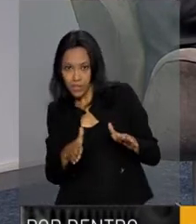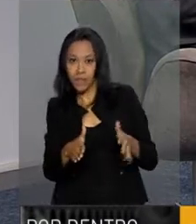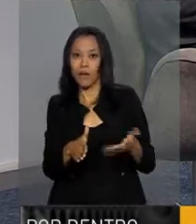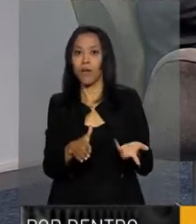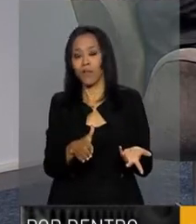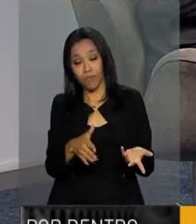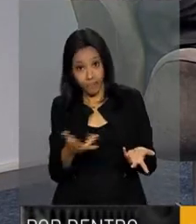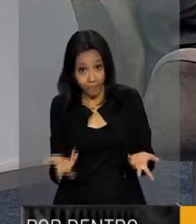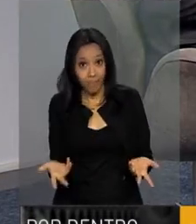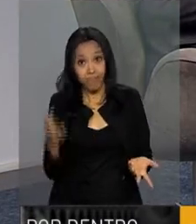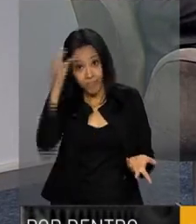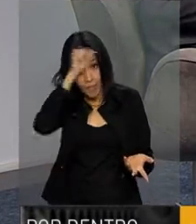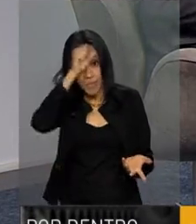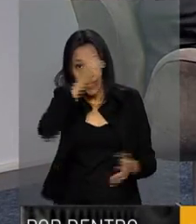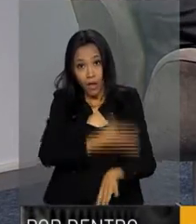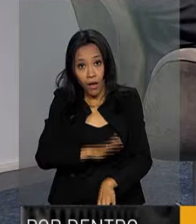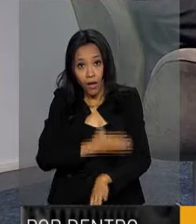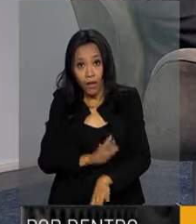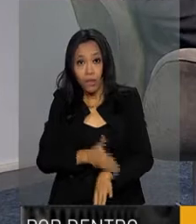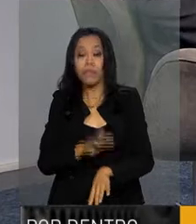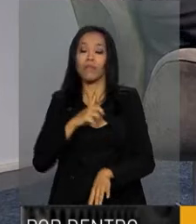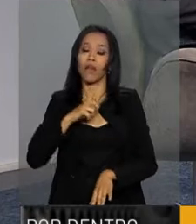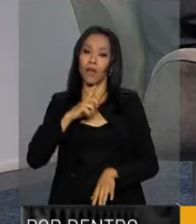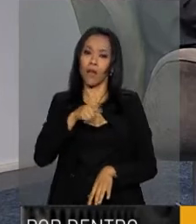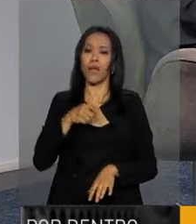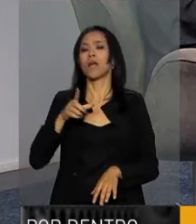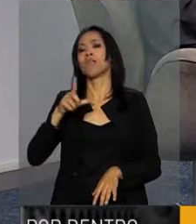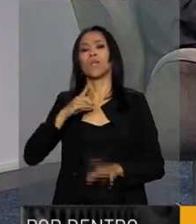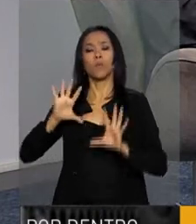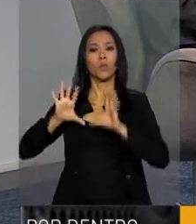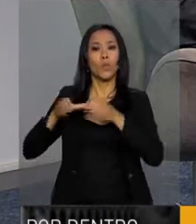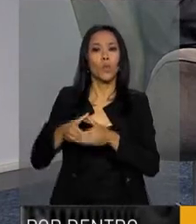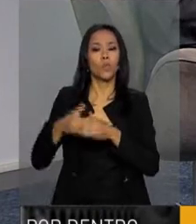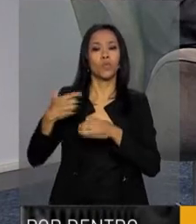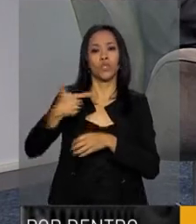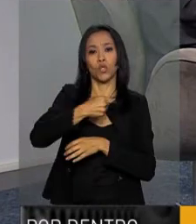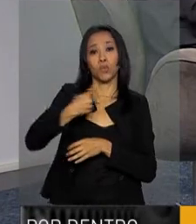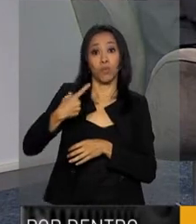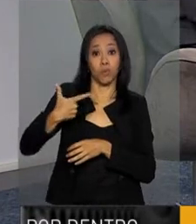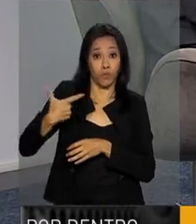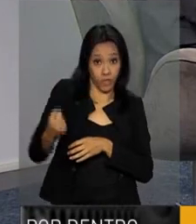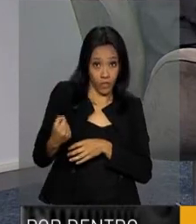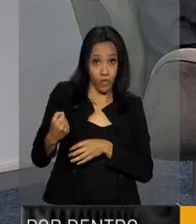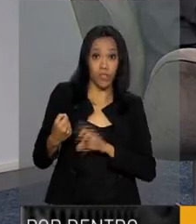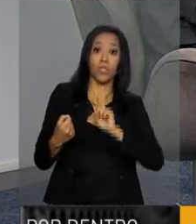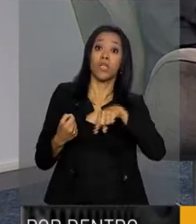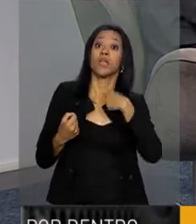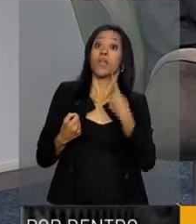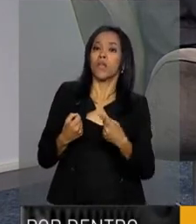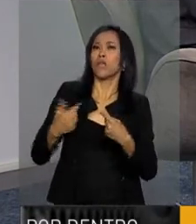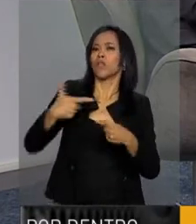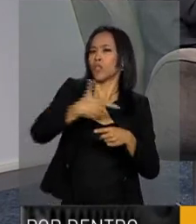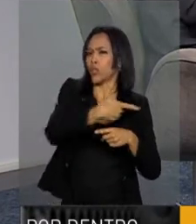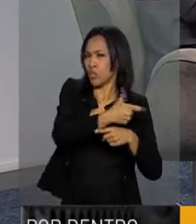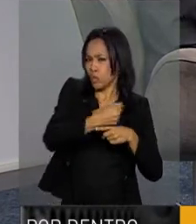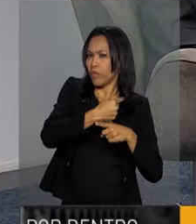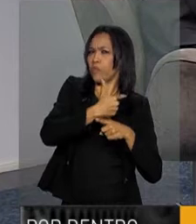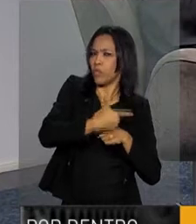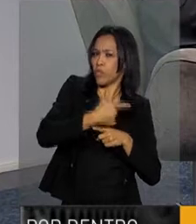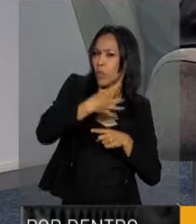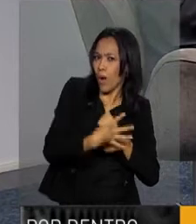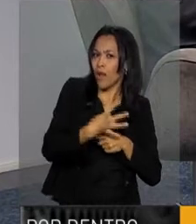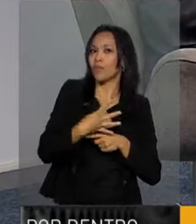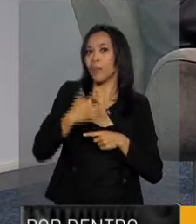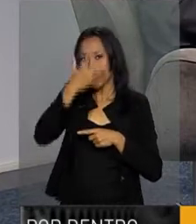ou seja nós podemos ter da nossa equipe de 2020 e com certeza de 2024 nascendo